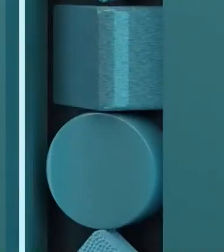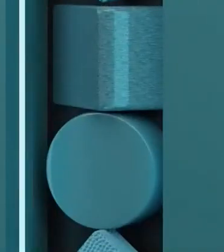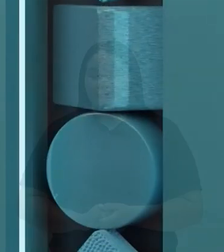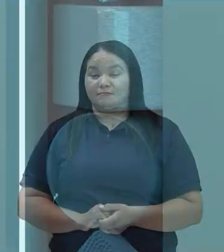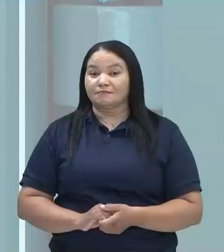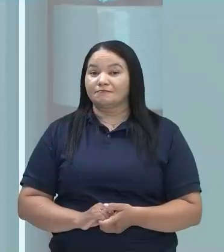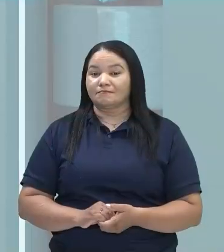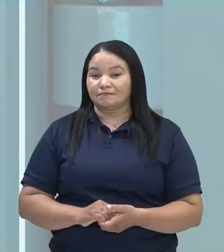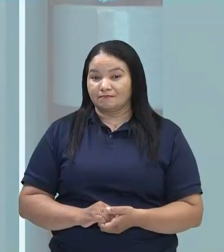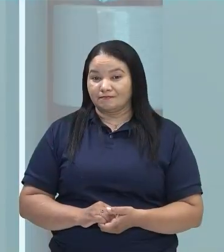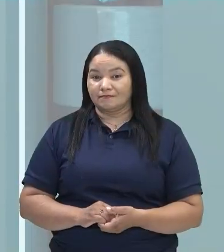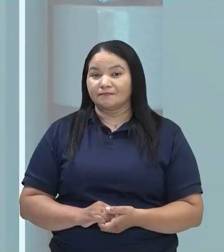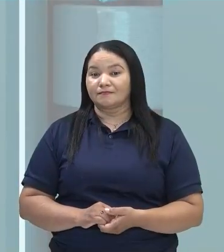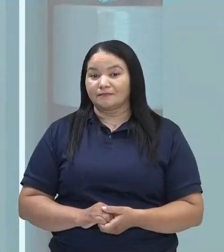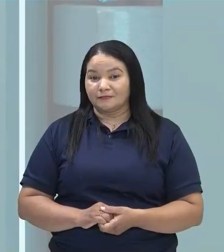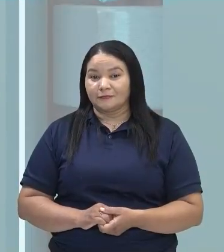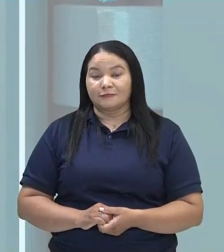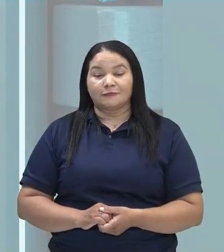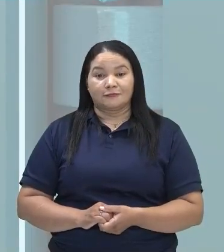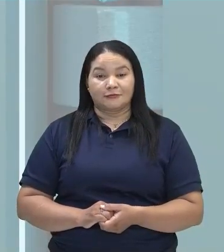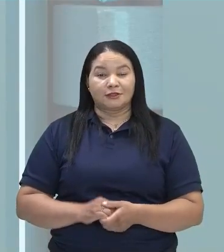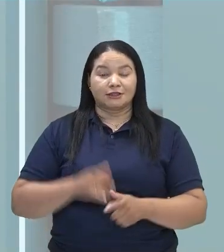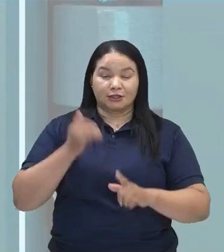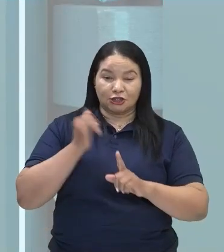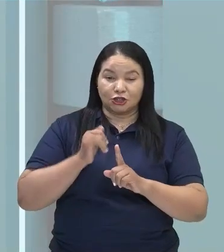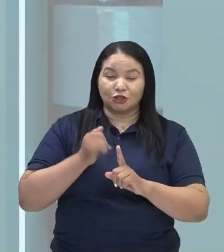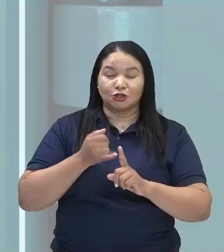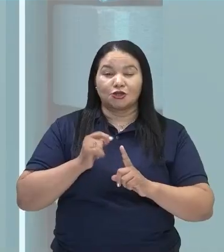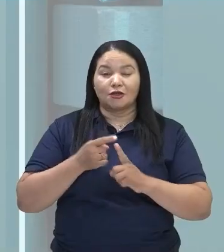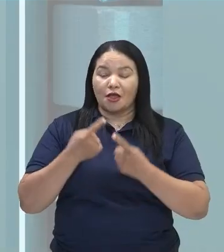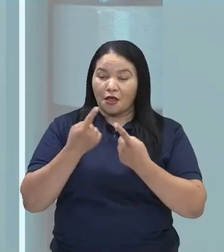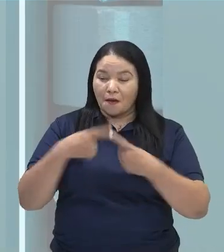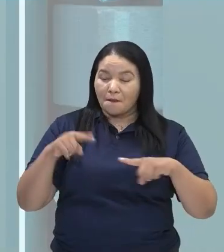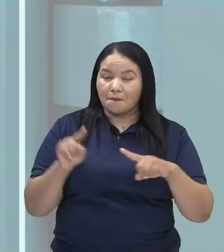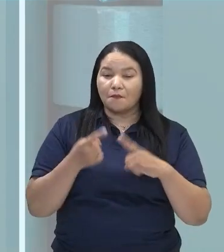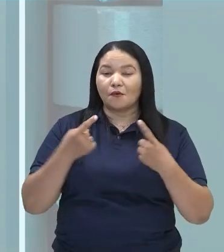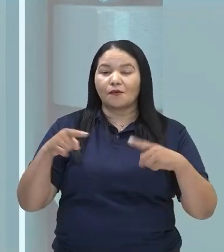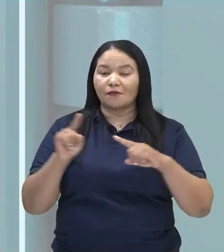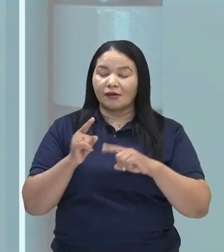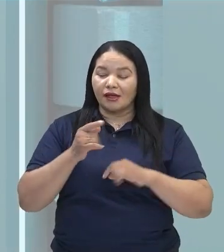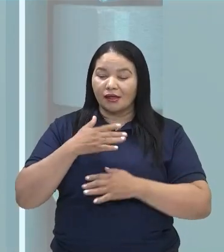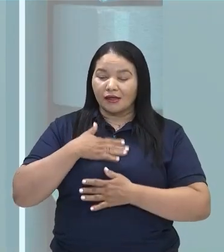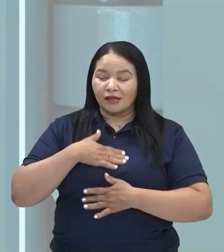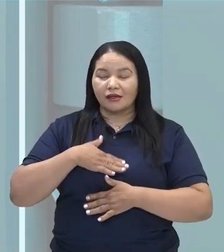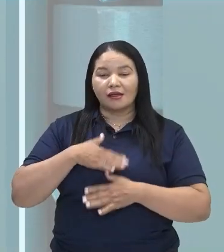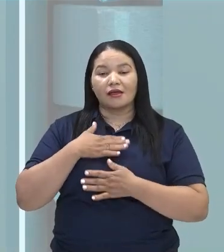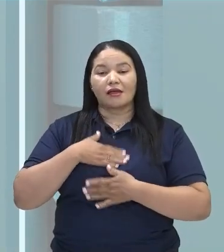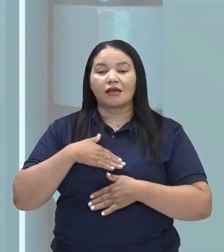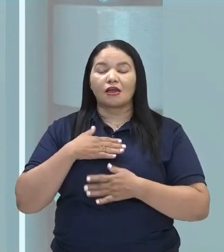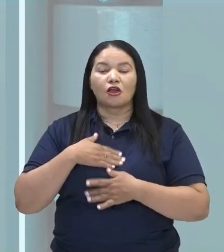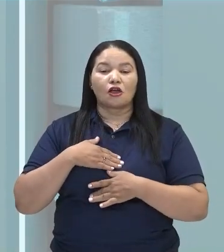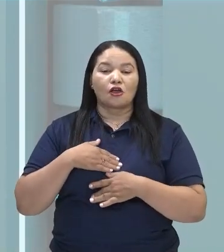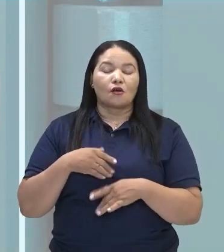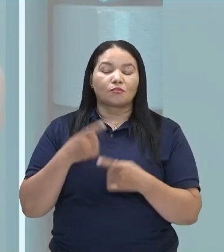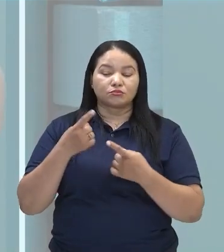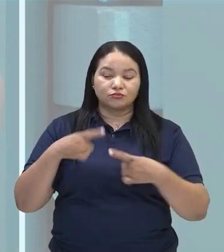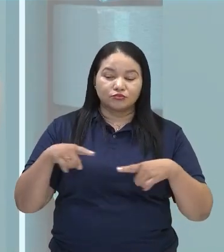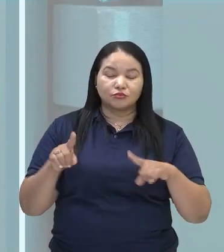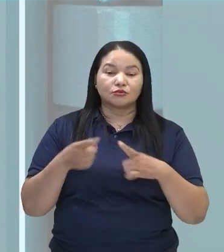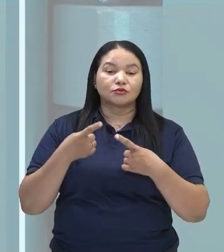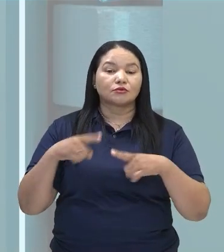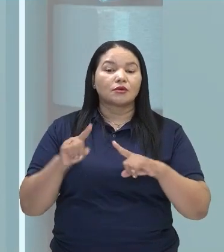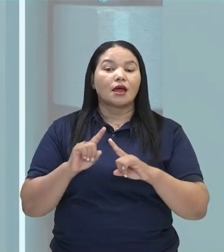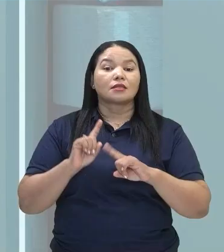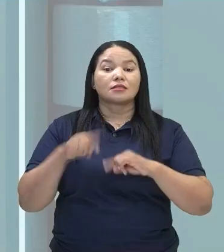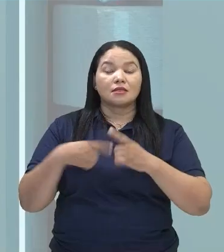Então a narrativa começa com uma trilha sonora que é mais lentinha, mais calma, um som ambiente, que após o momento em que a garrafa